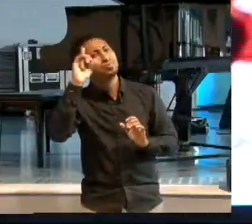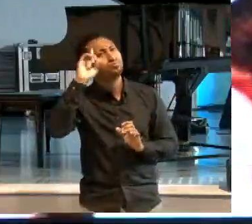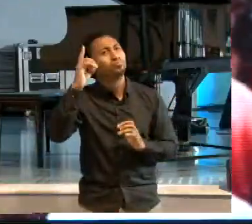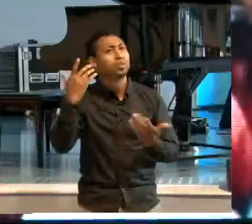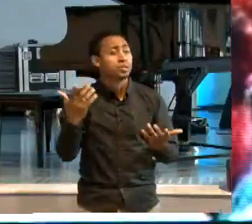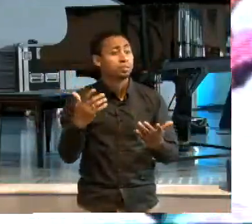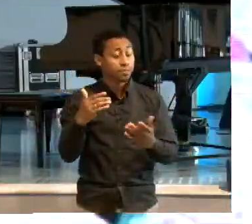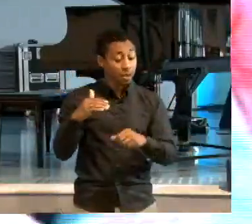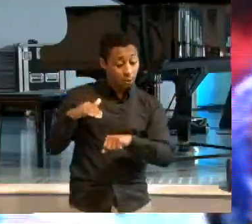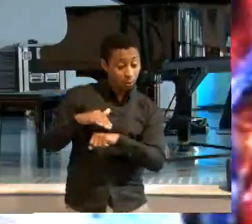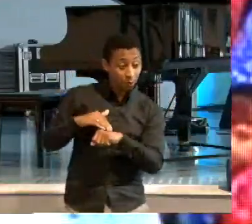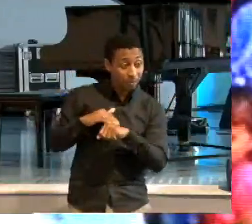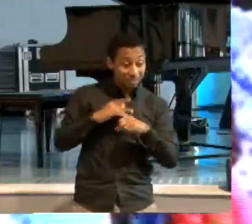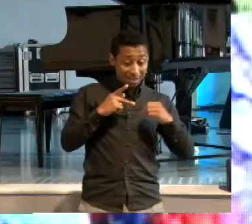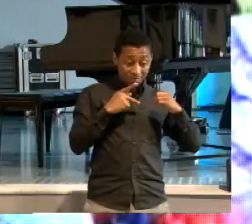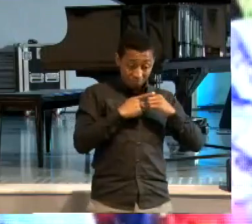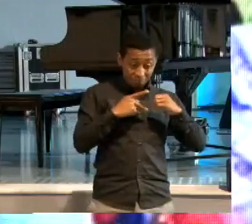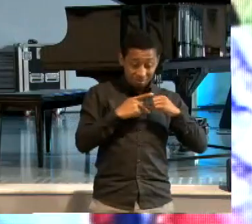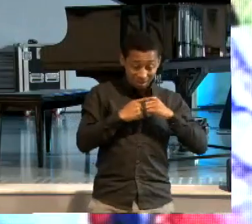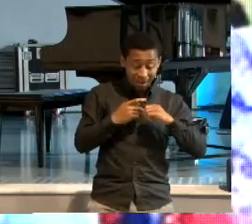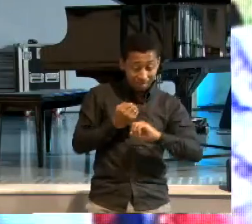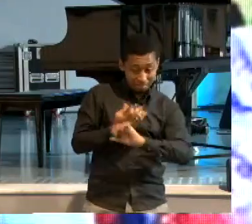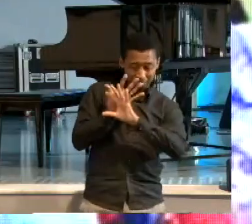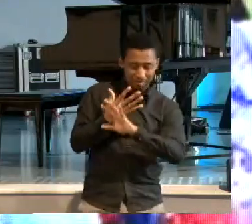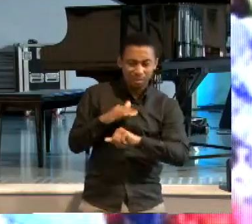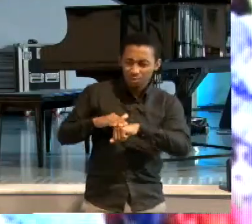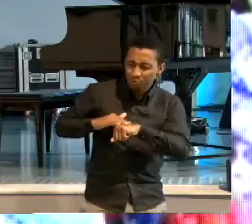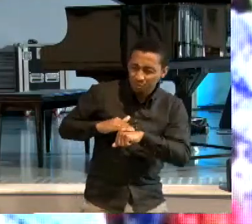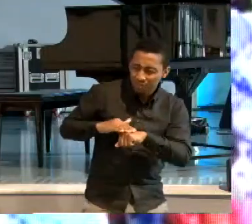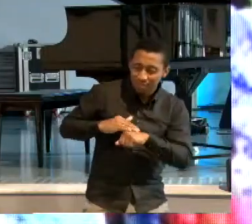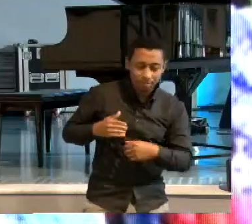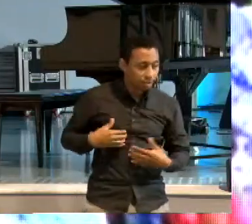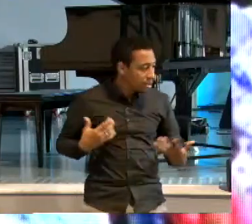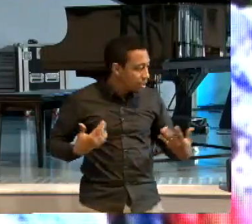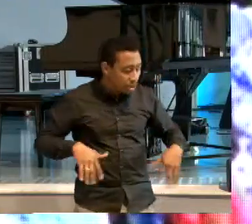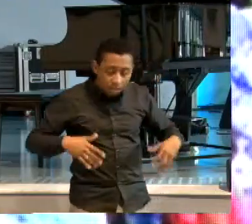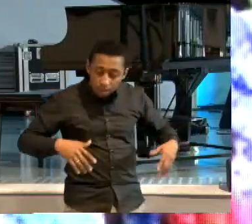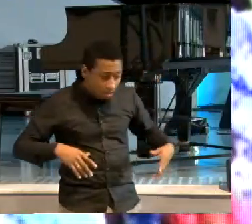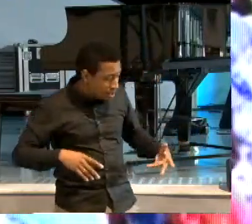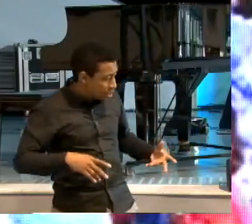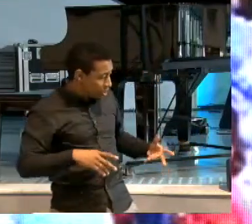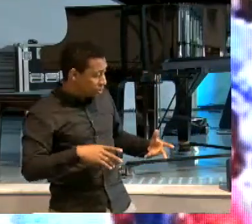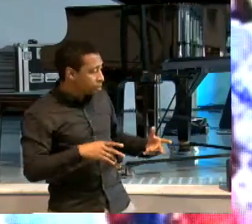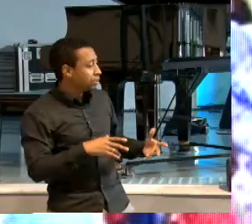cá, do Skype, eu estou empolgadíssimo com a história. Falei, rapaz, como é que você não me falou isso antes? Falei, agora...